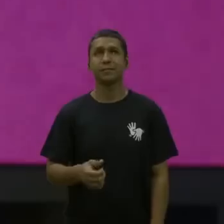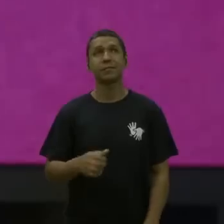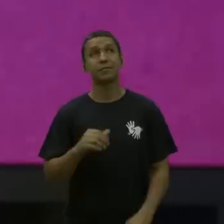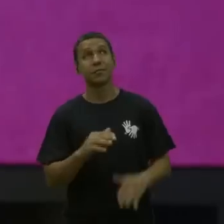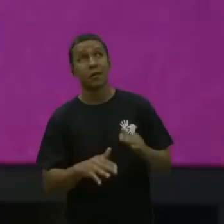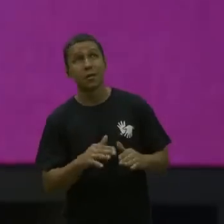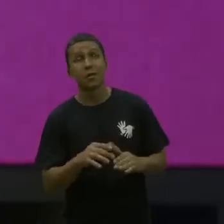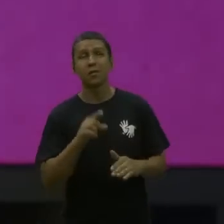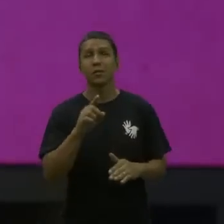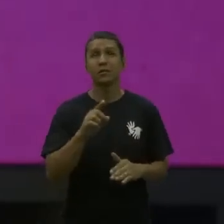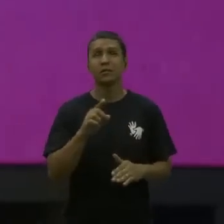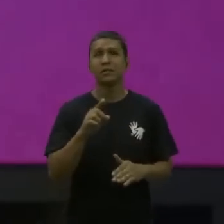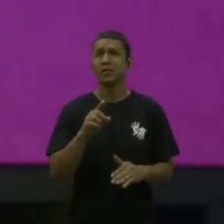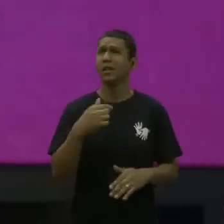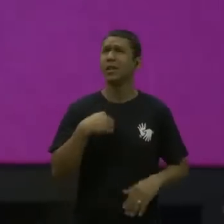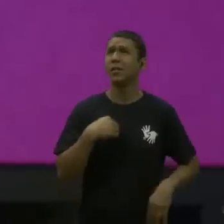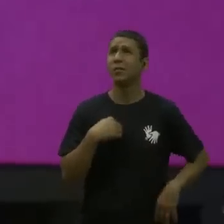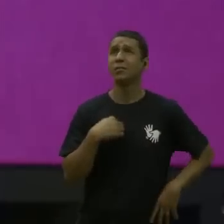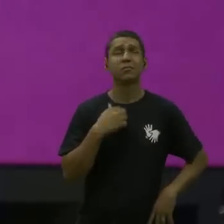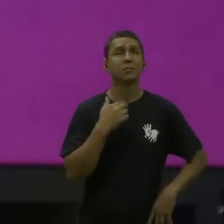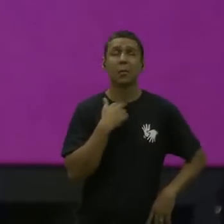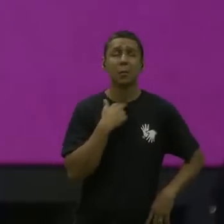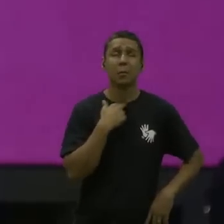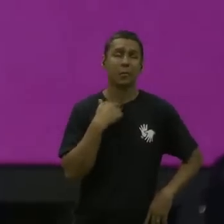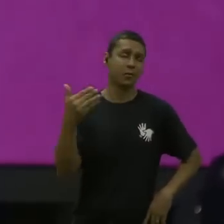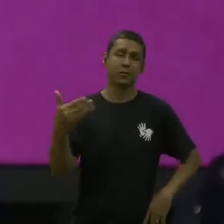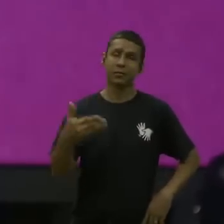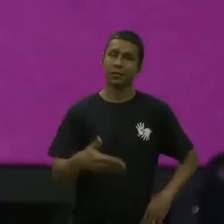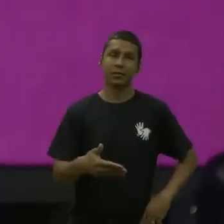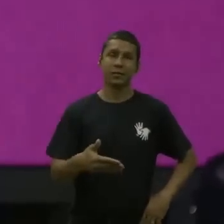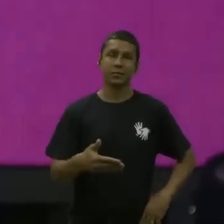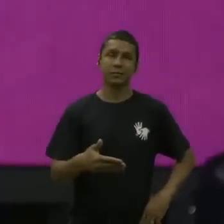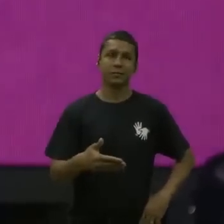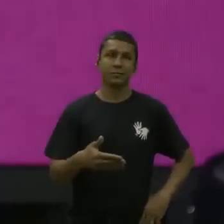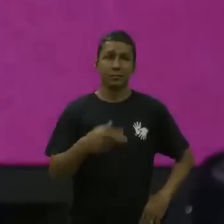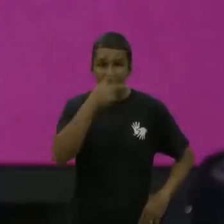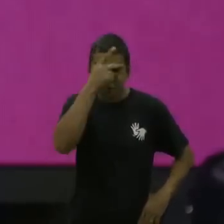Talvez você me ouça e diga, eu nunca poderia estar ali, ninguém poderia.